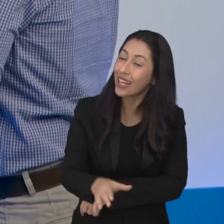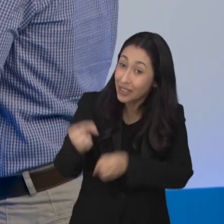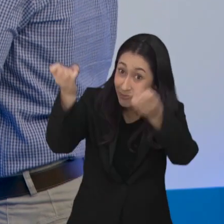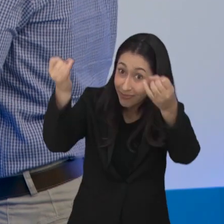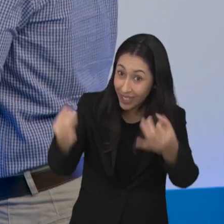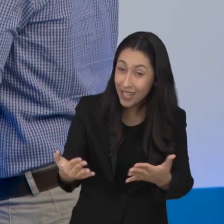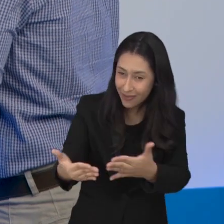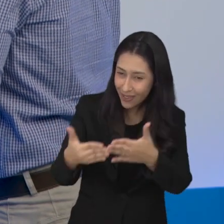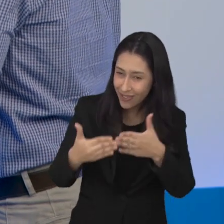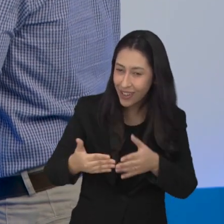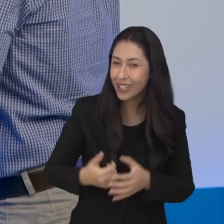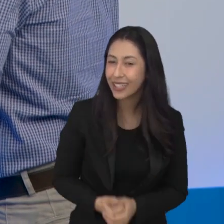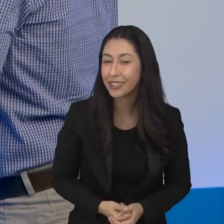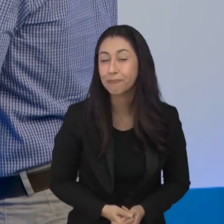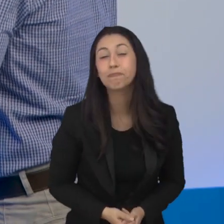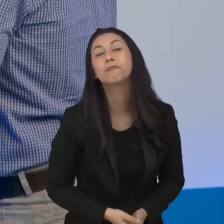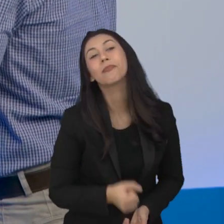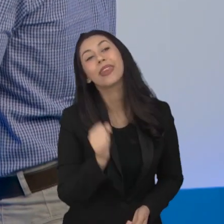conta pra gente.